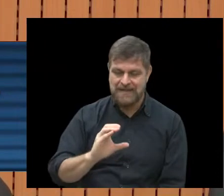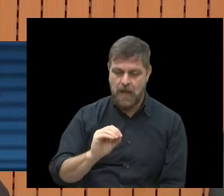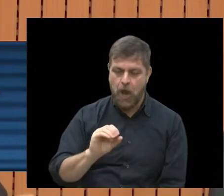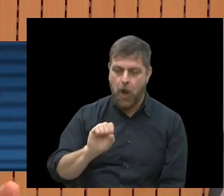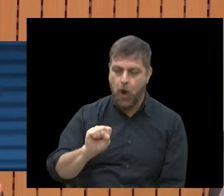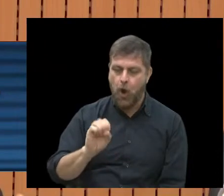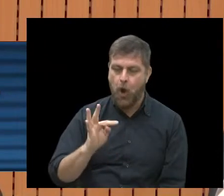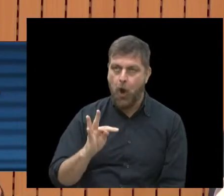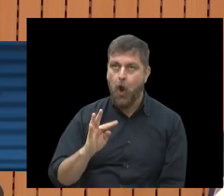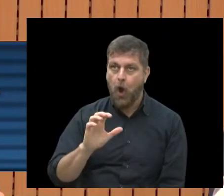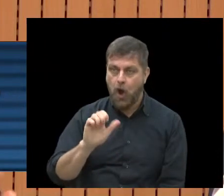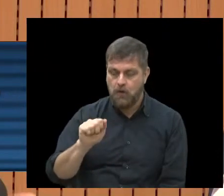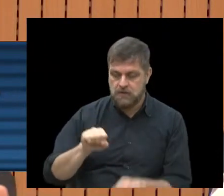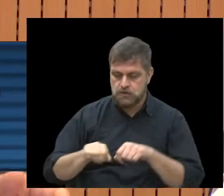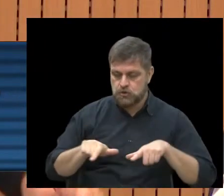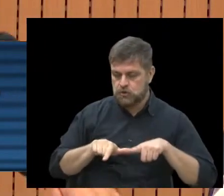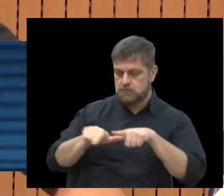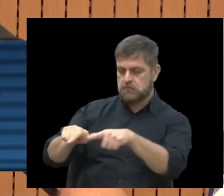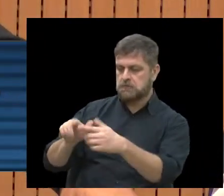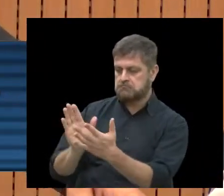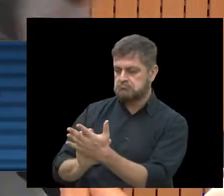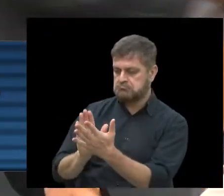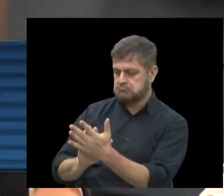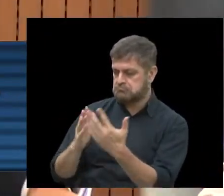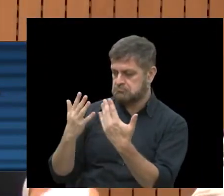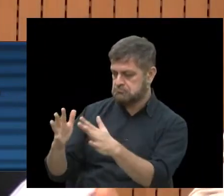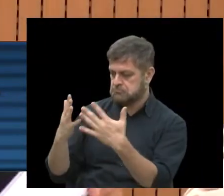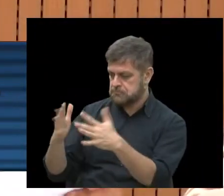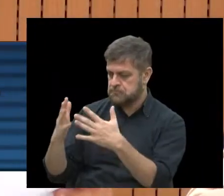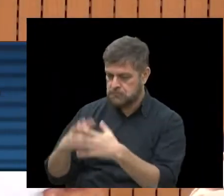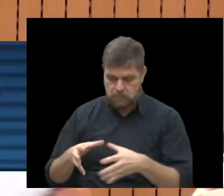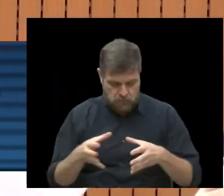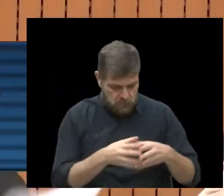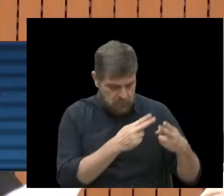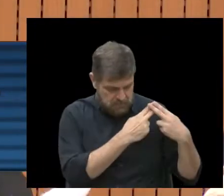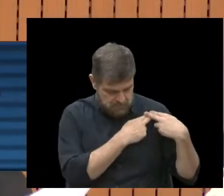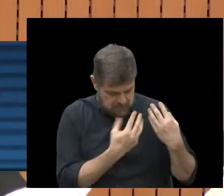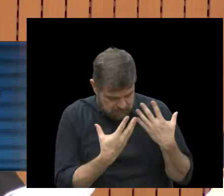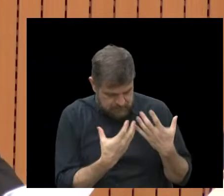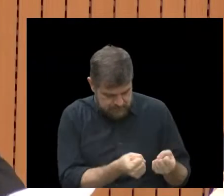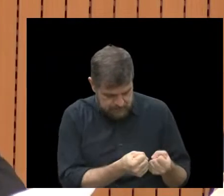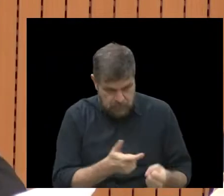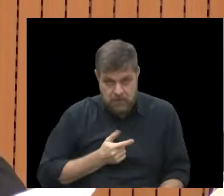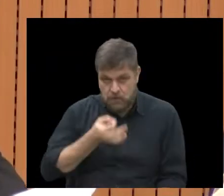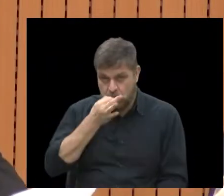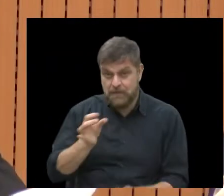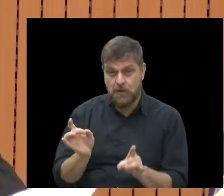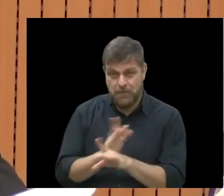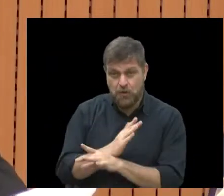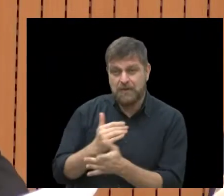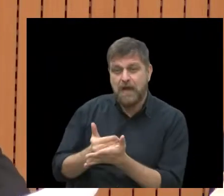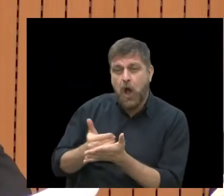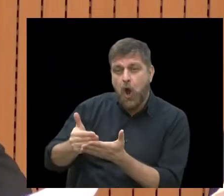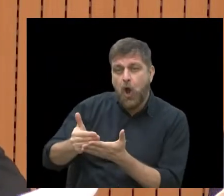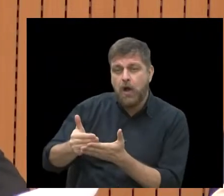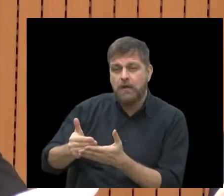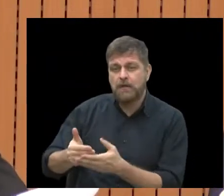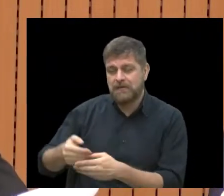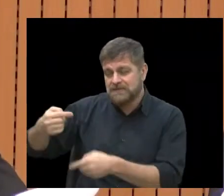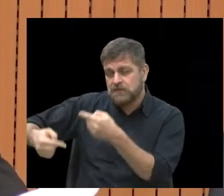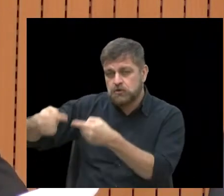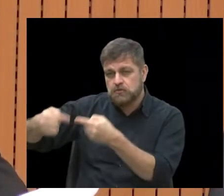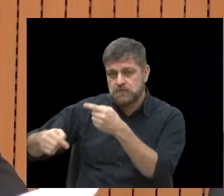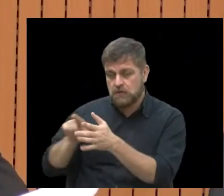Giovanni Dotti Rodrigues da Costa. Parecer da Comissão Especial de Honraria favorável. Com o parecer favorável ao projeto, a matéria